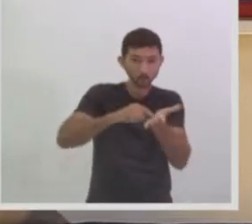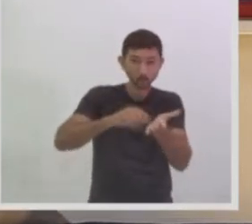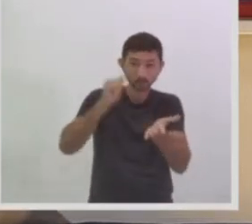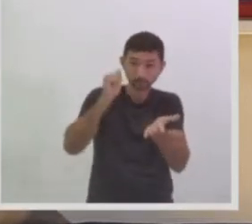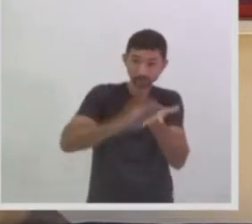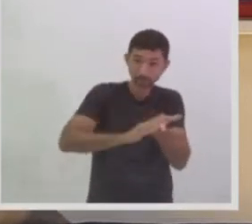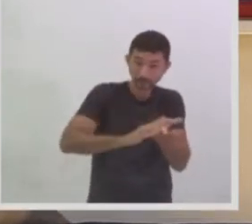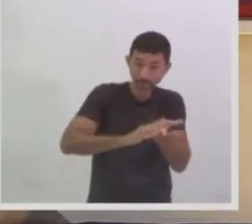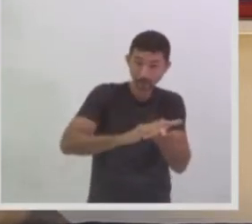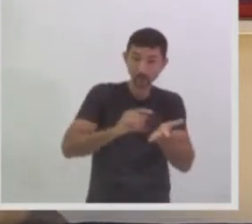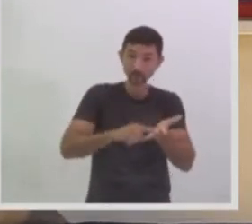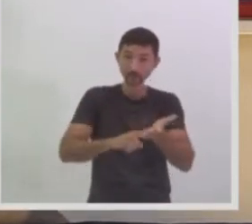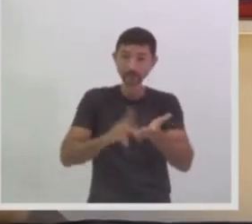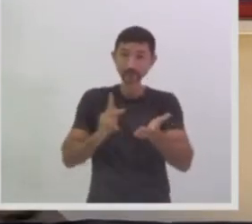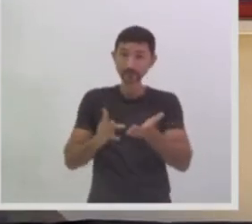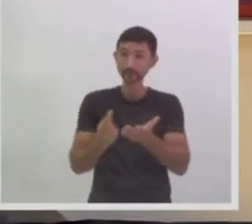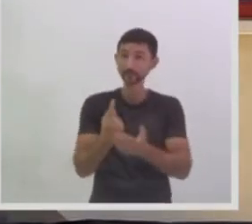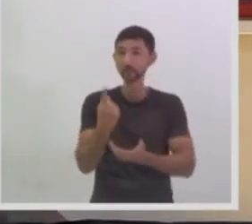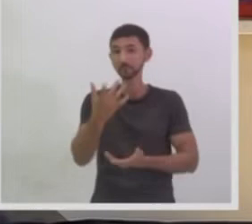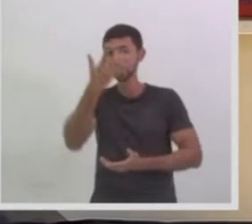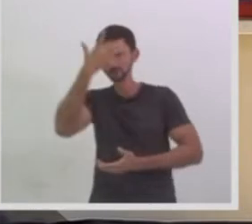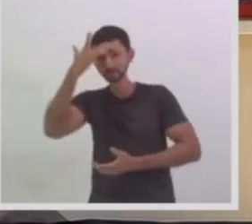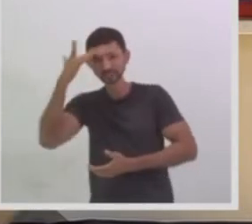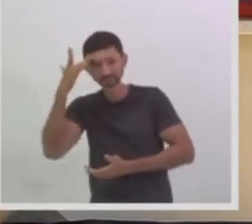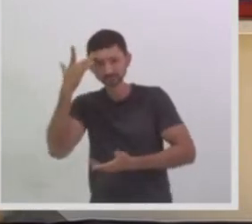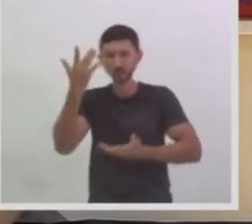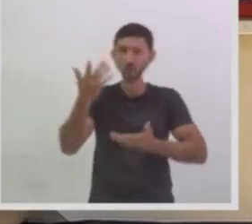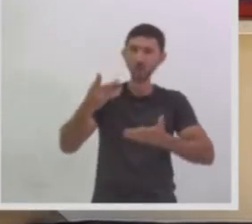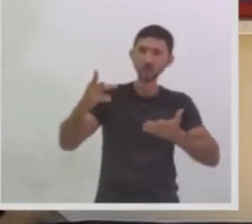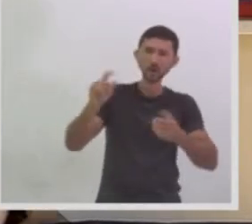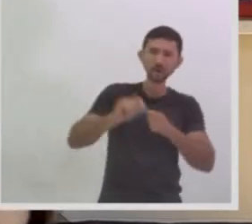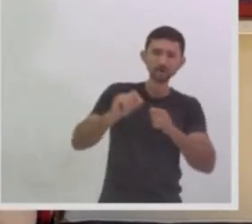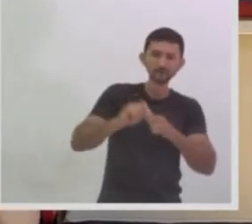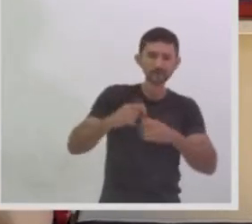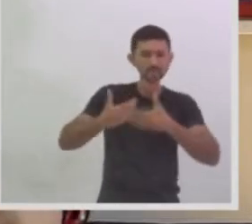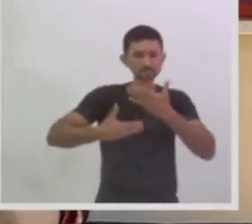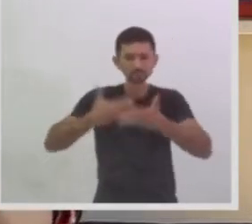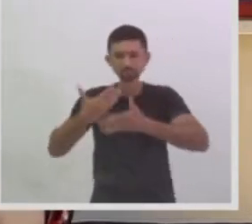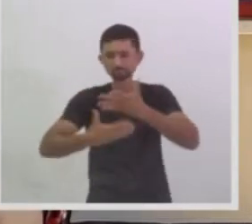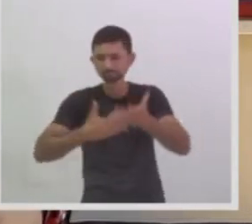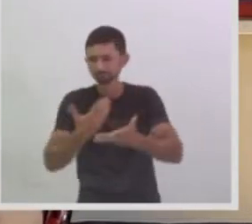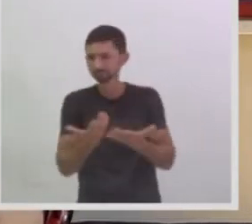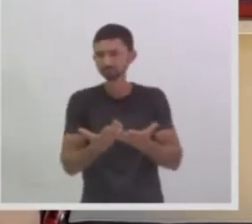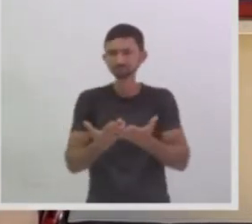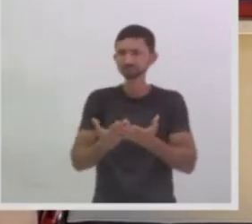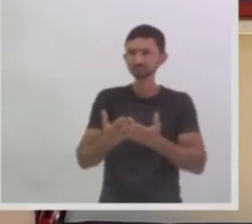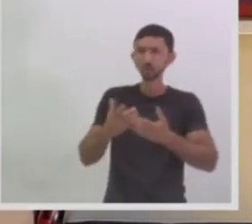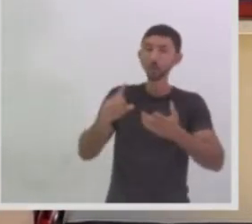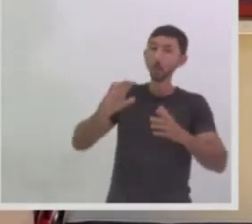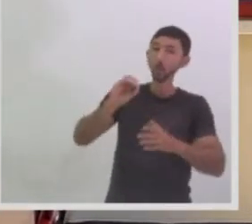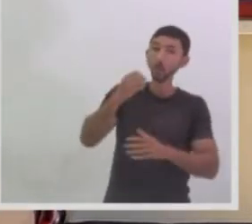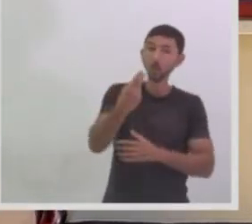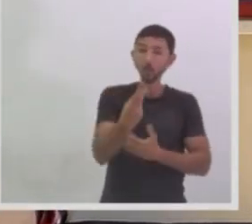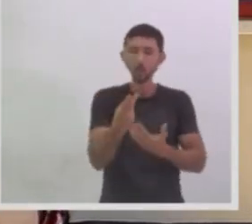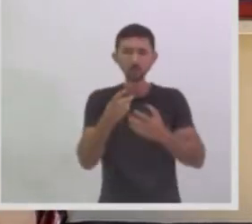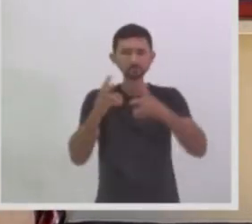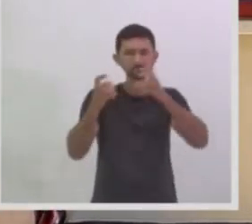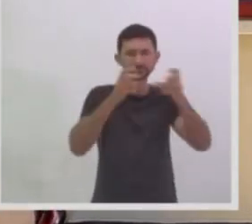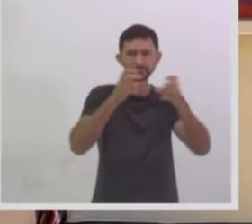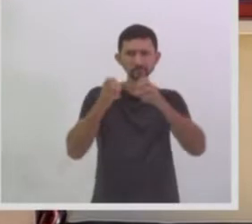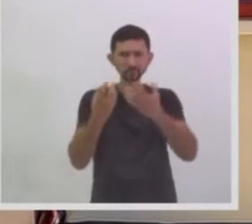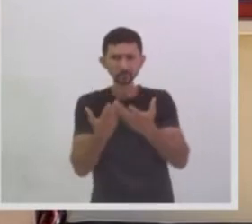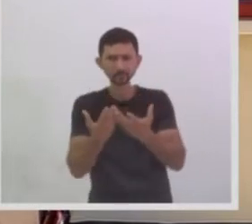que sempre é uma pessoa, um salvador da pátria, alguma coisa semelhante a um super-herói que